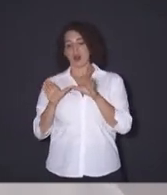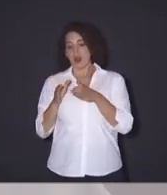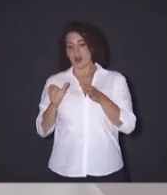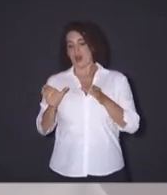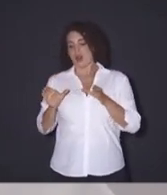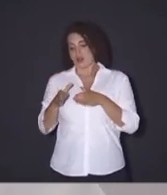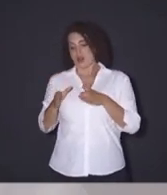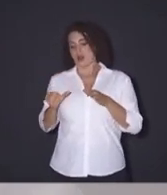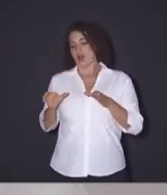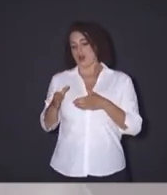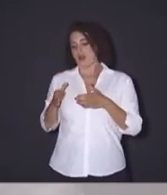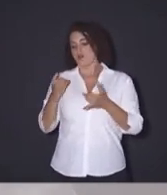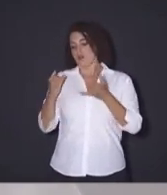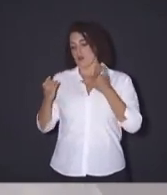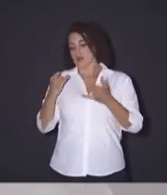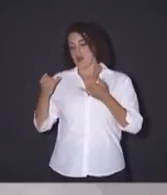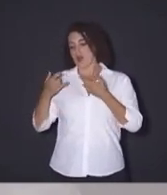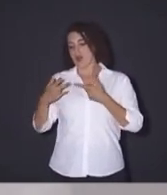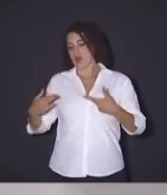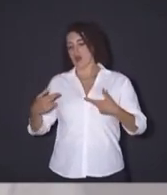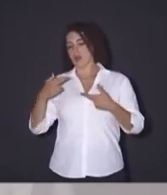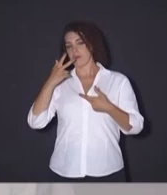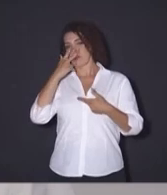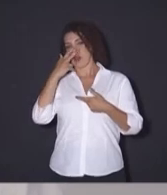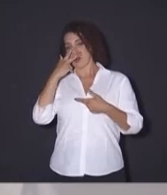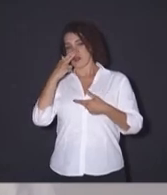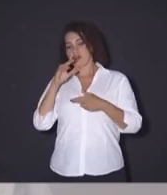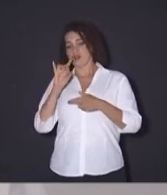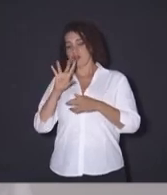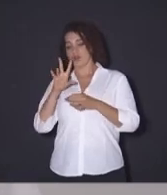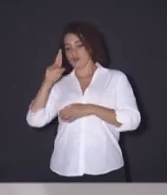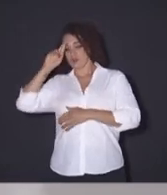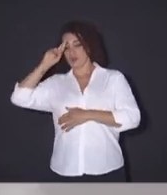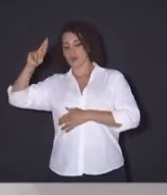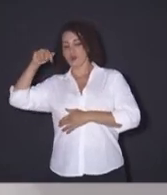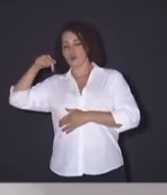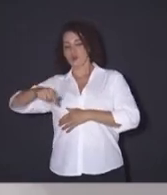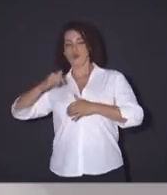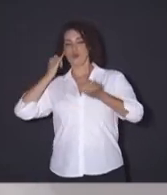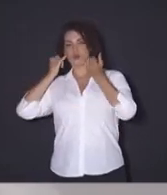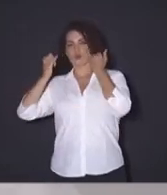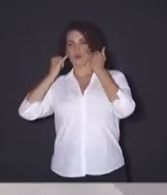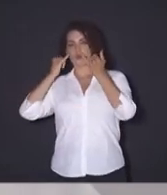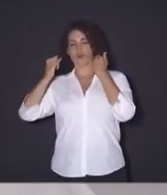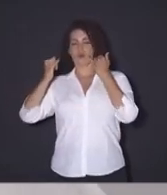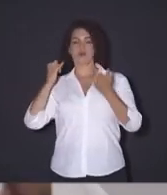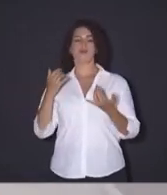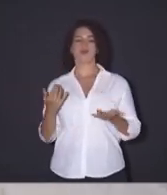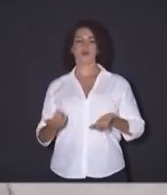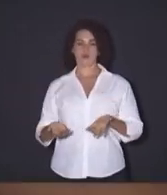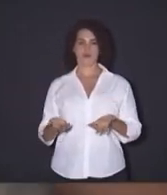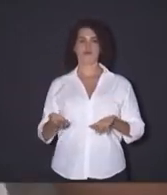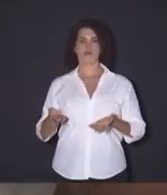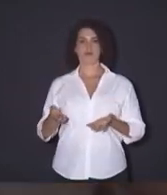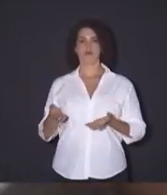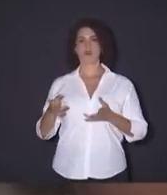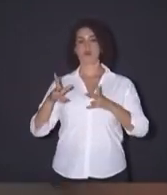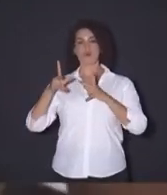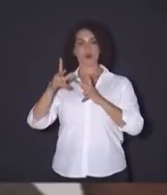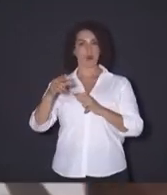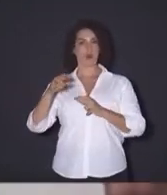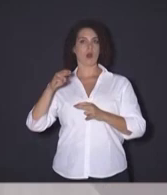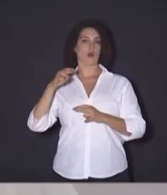concentrando os acessos e colonizando nosso ambiente da internet reproduzir as mesmas práticas das mídias que ficaram